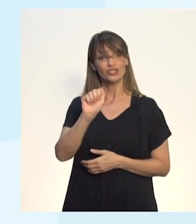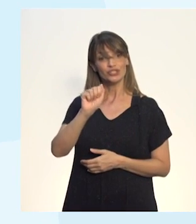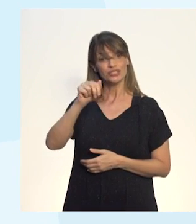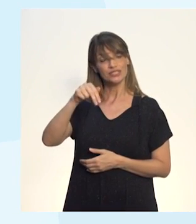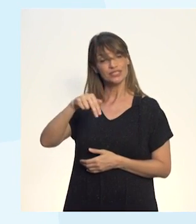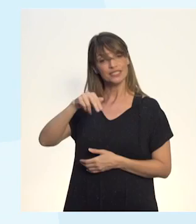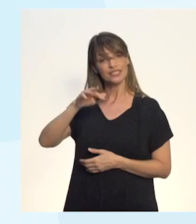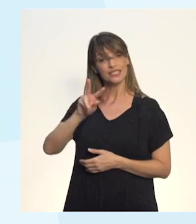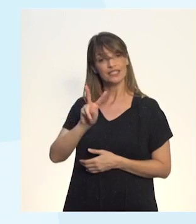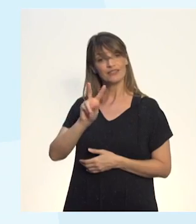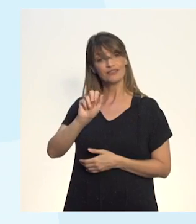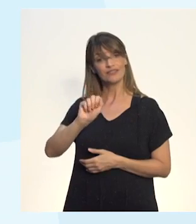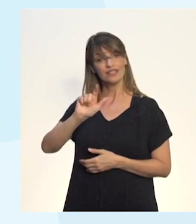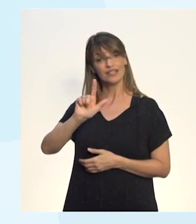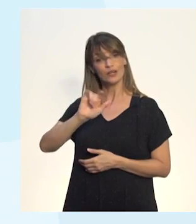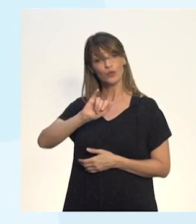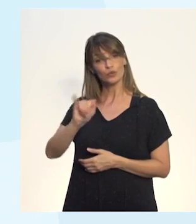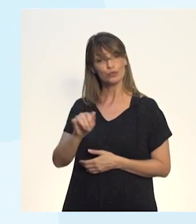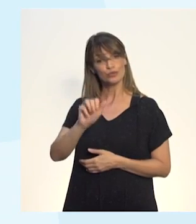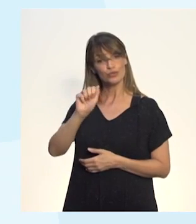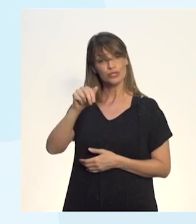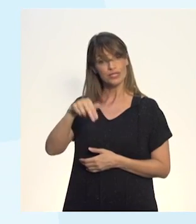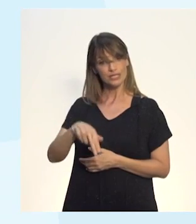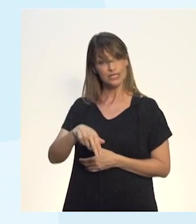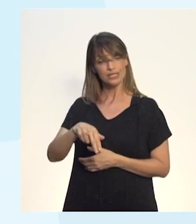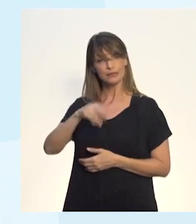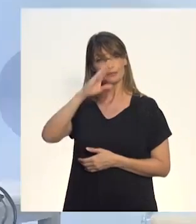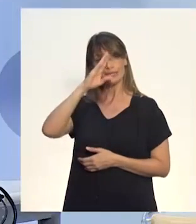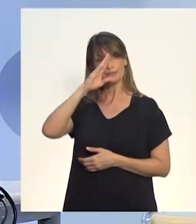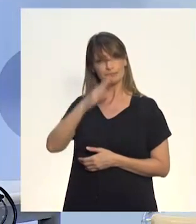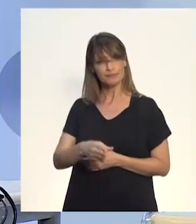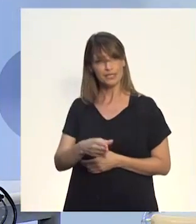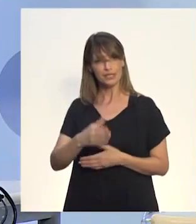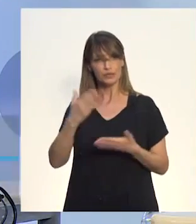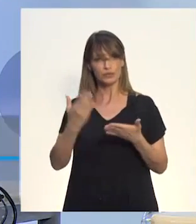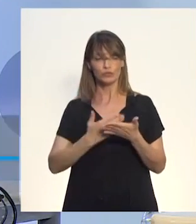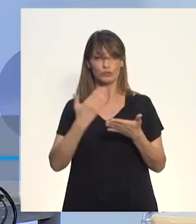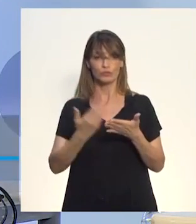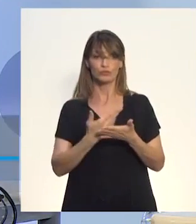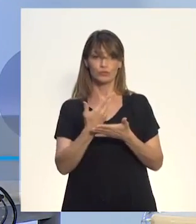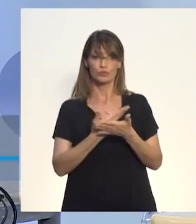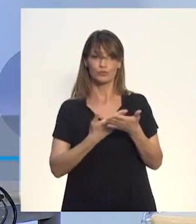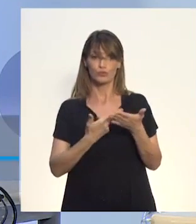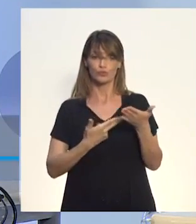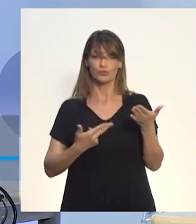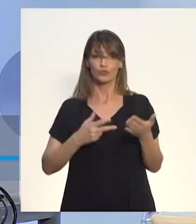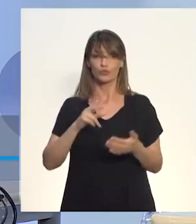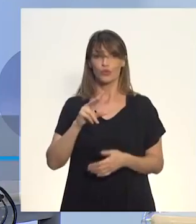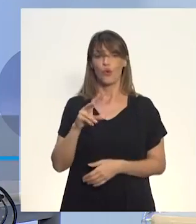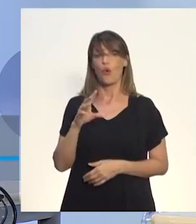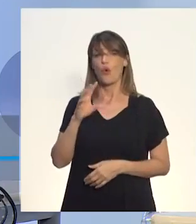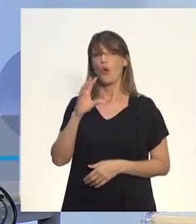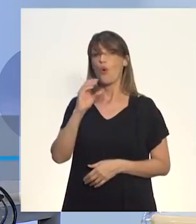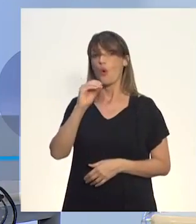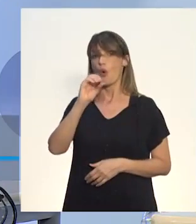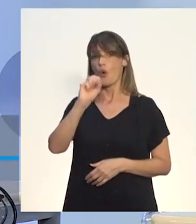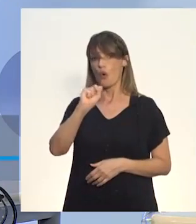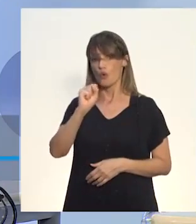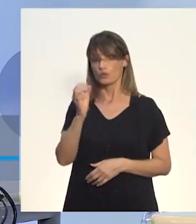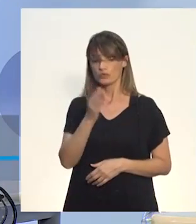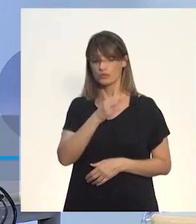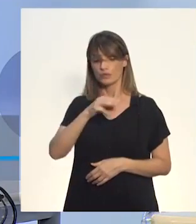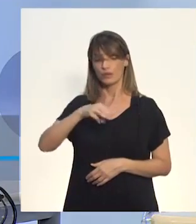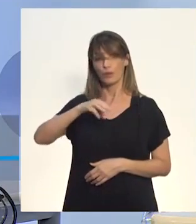Valjean, que é o personagem principal desta obra do Victor Hugo, que se chama Os Miseráveis. É também a